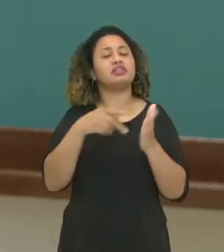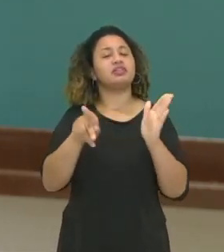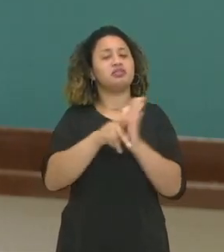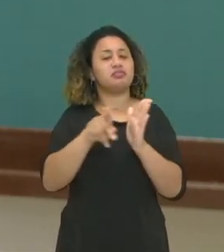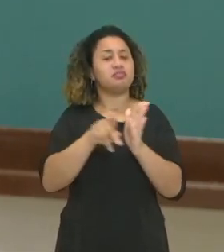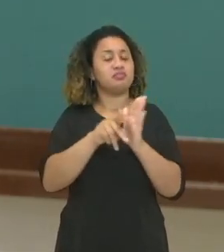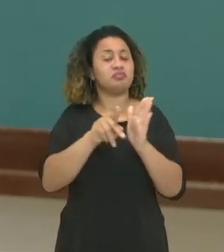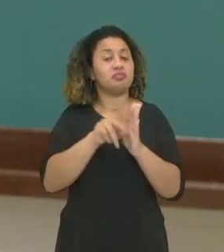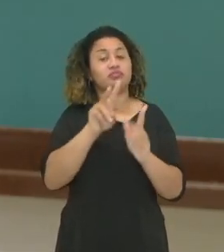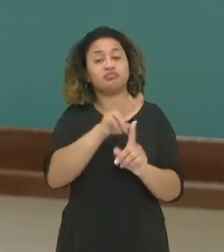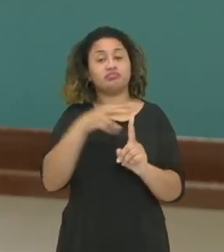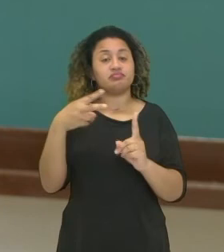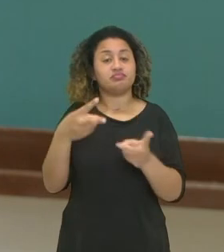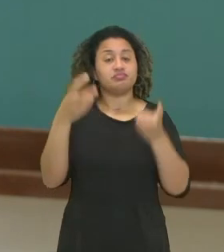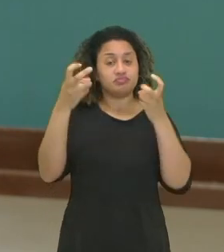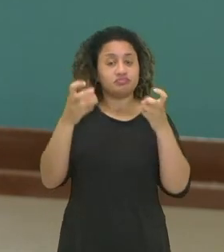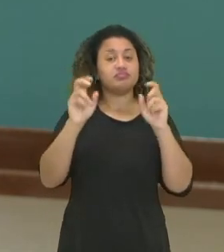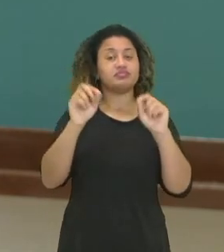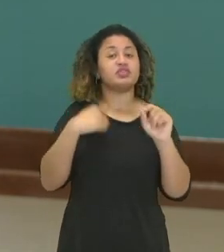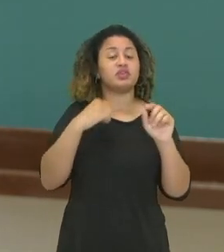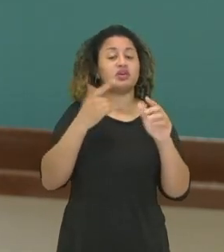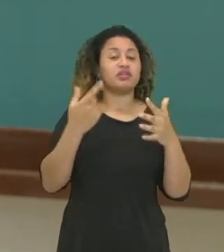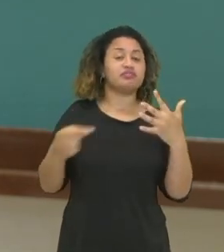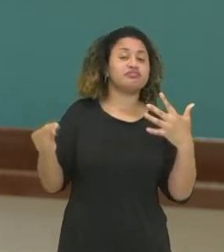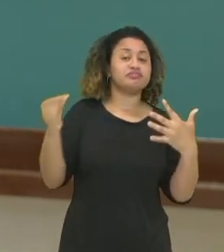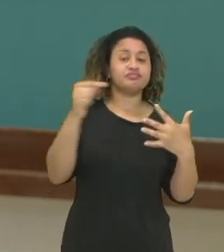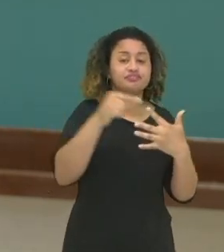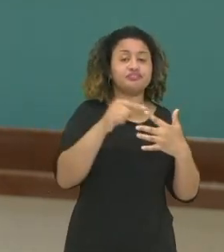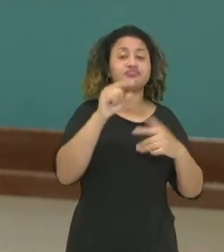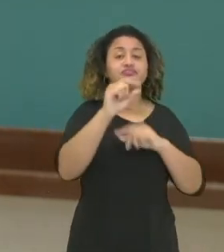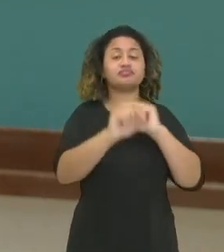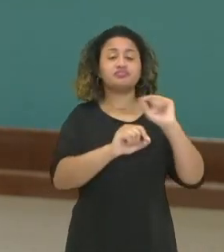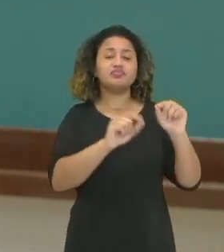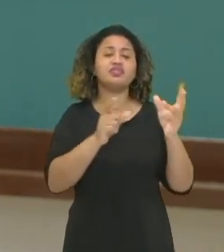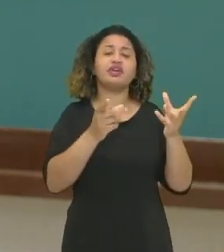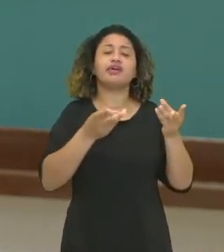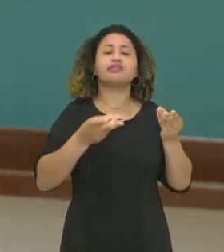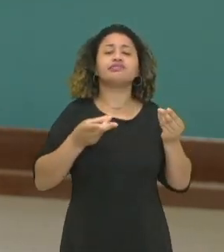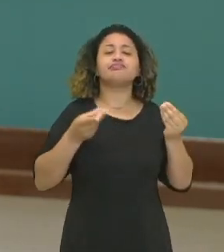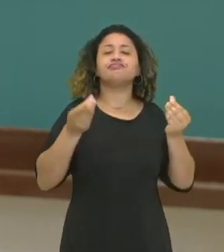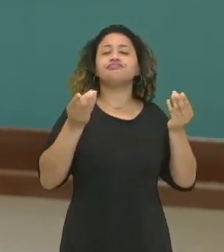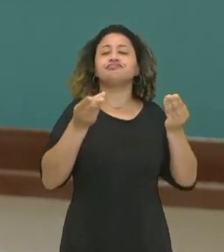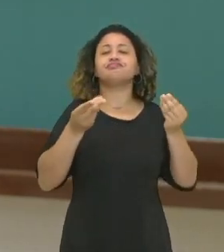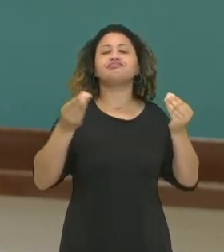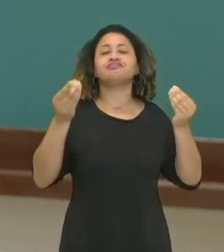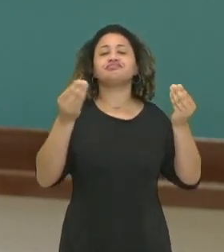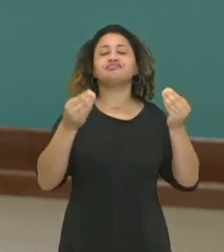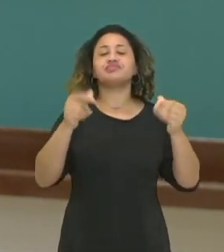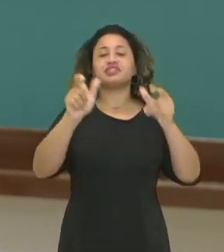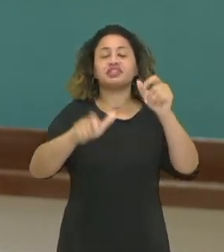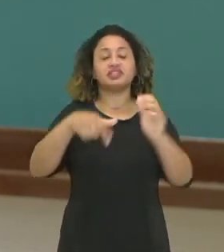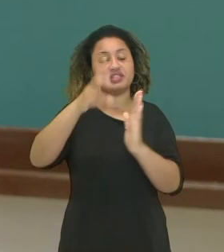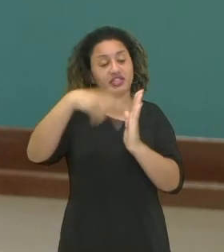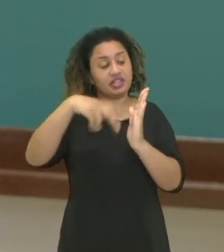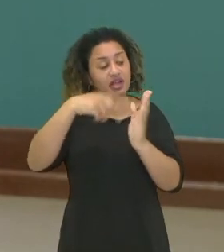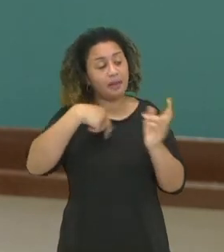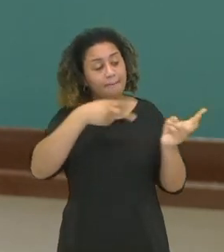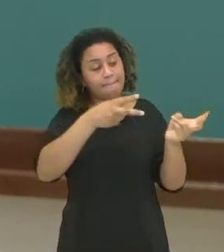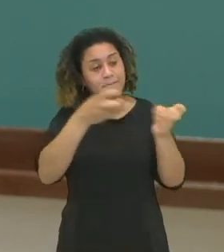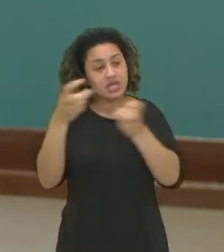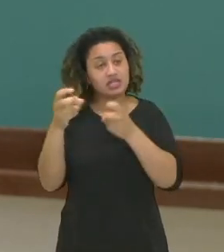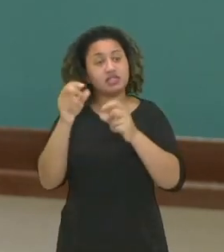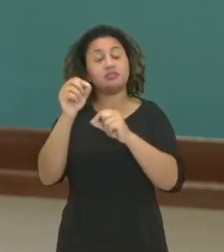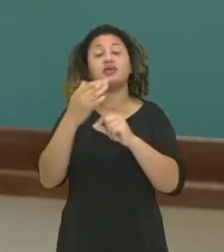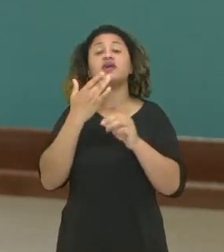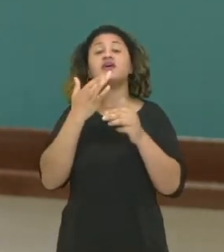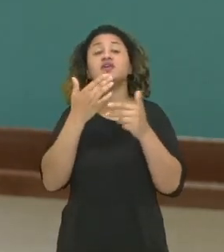olha, a parte simbolista, né? Aguçando o leitor a observar, por exemplo, as cores do